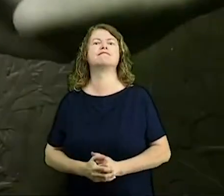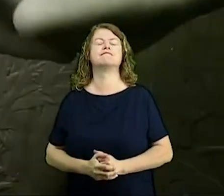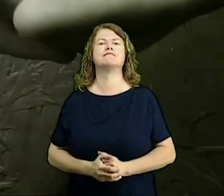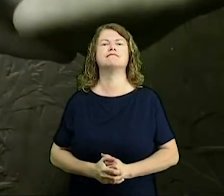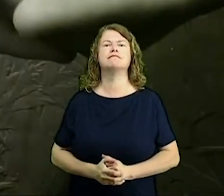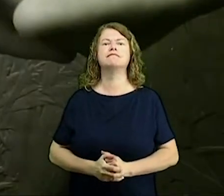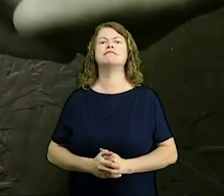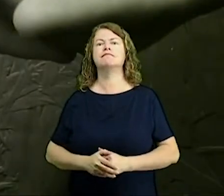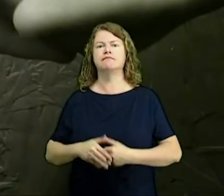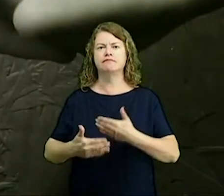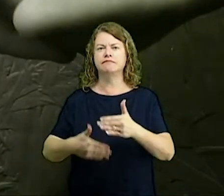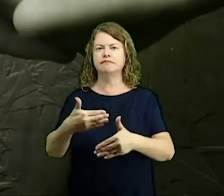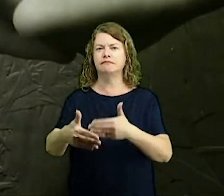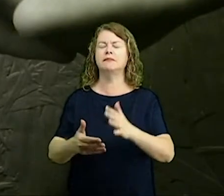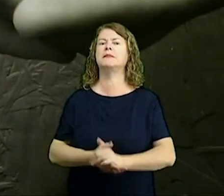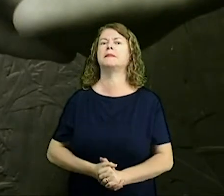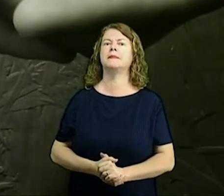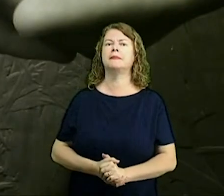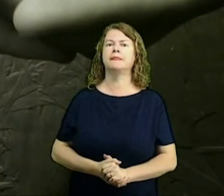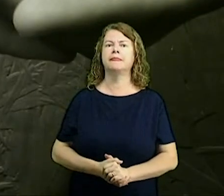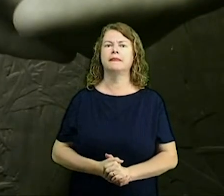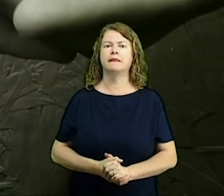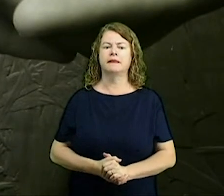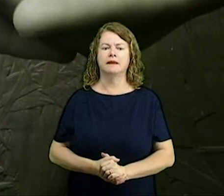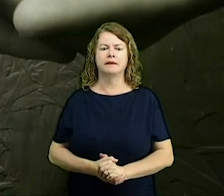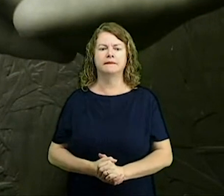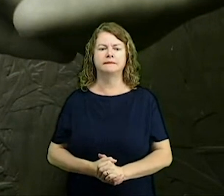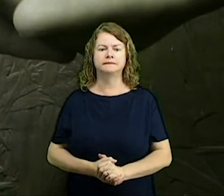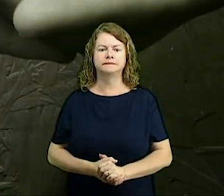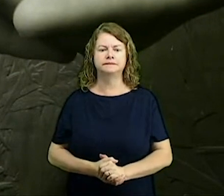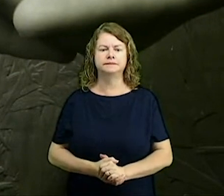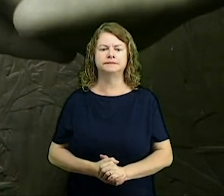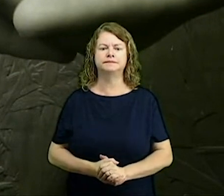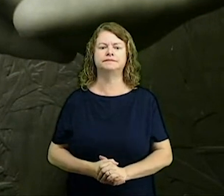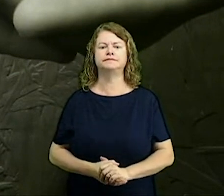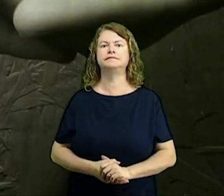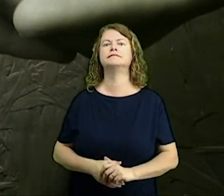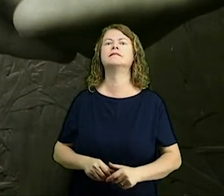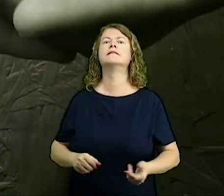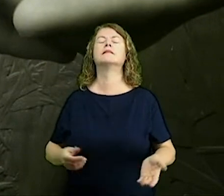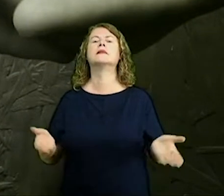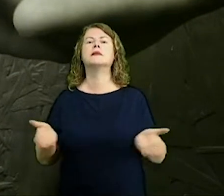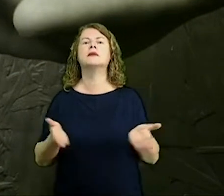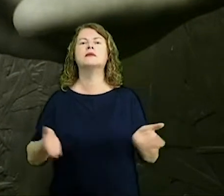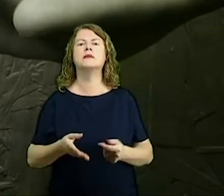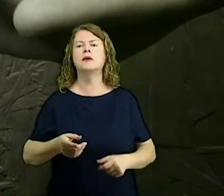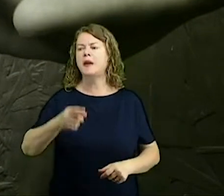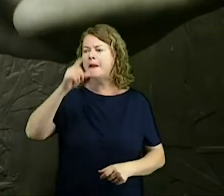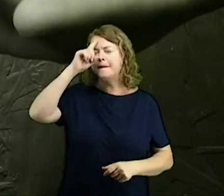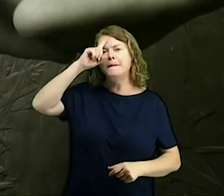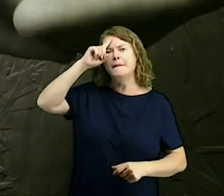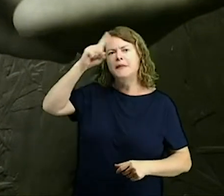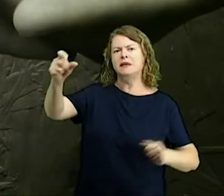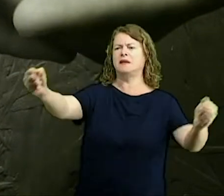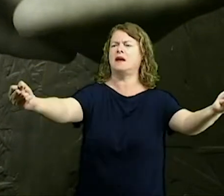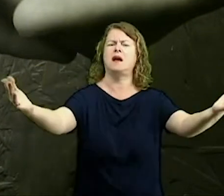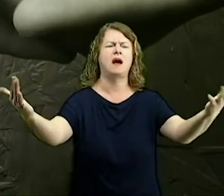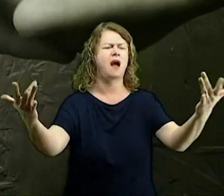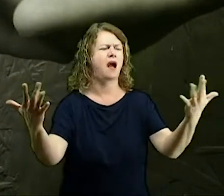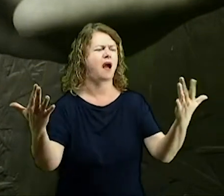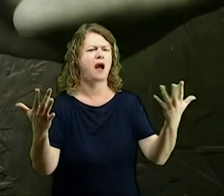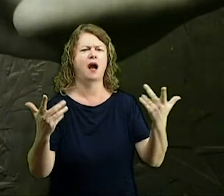E continua: agora, pois, manda reunir-se a mim todo Israel no Monte Carmelo, como também os